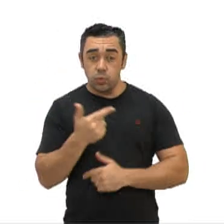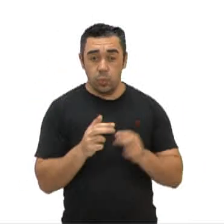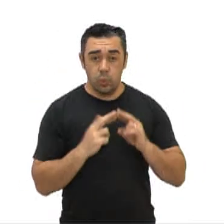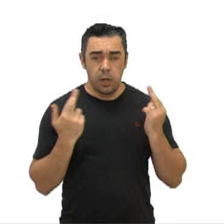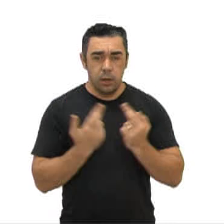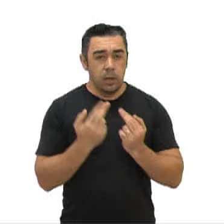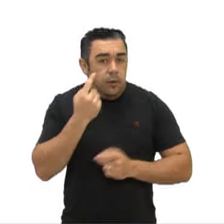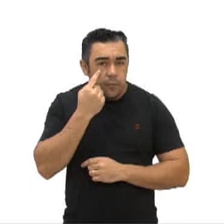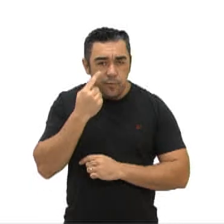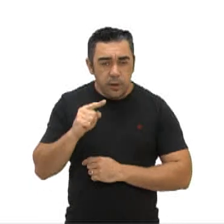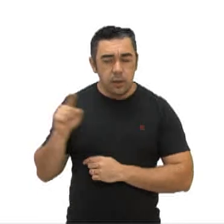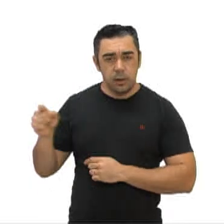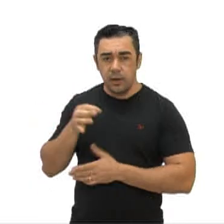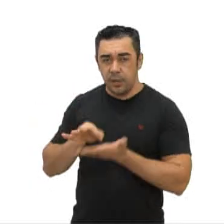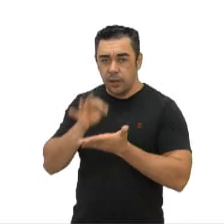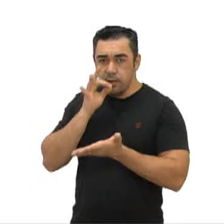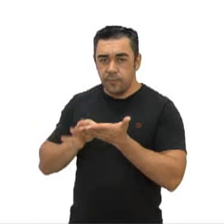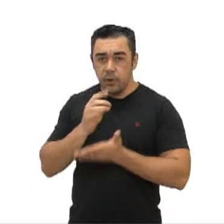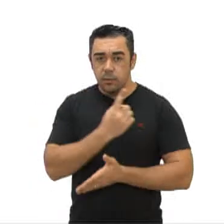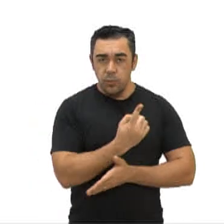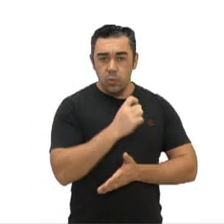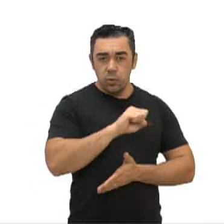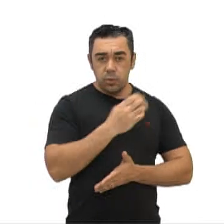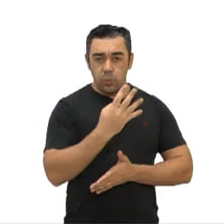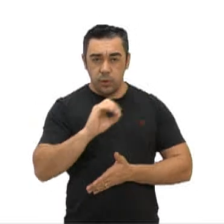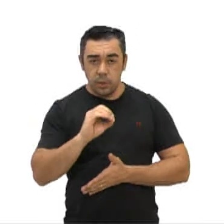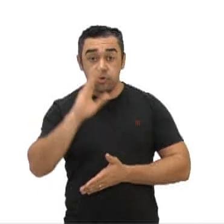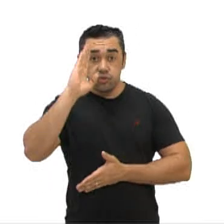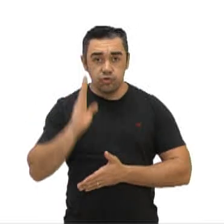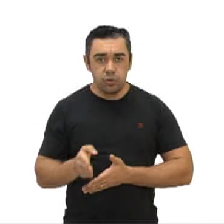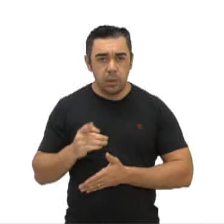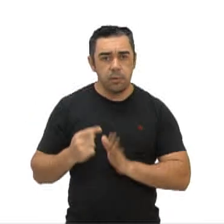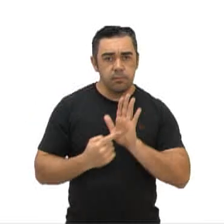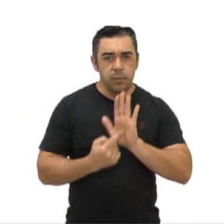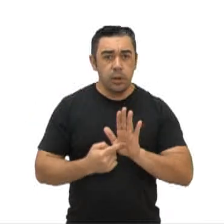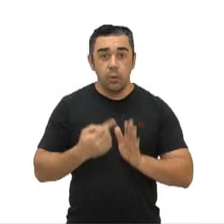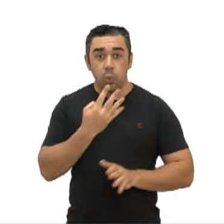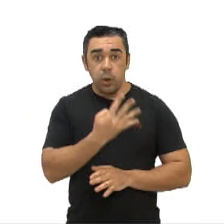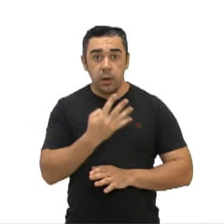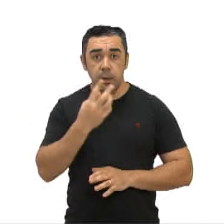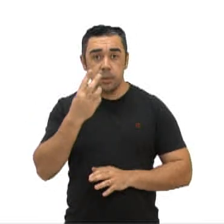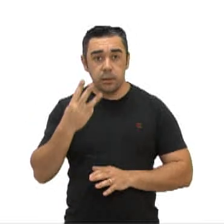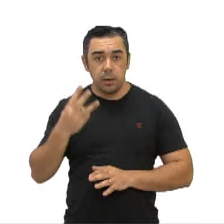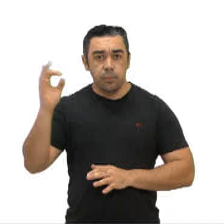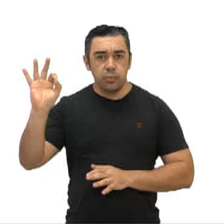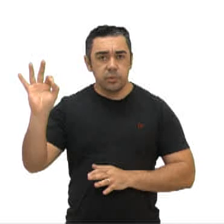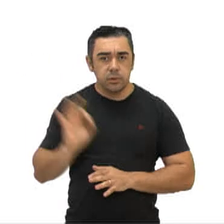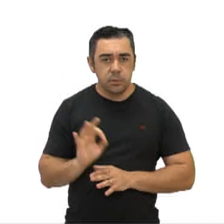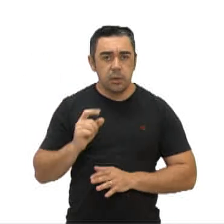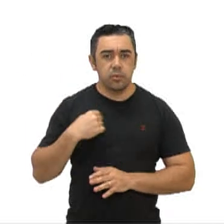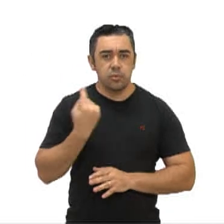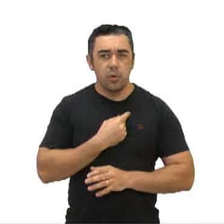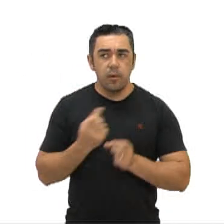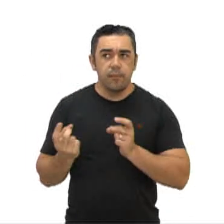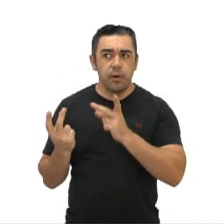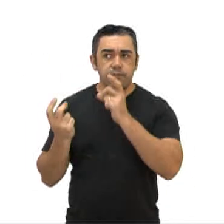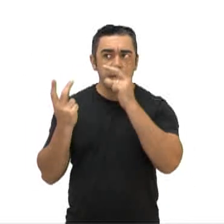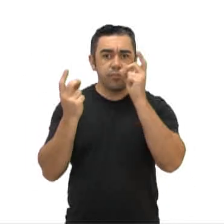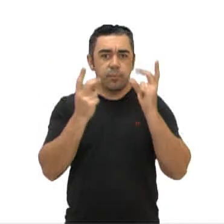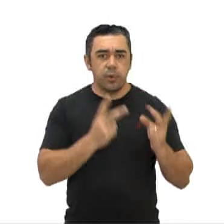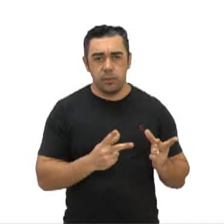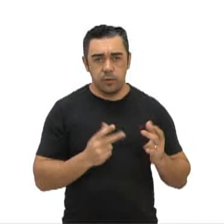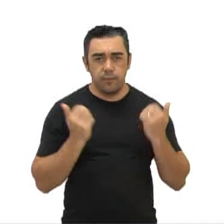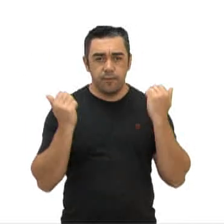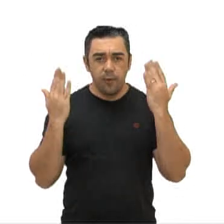aqui que o café, em 1840, ele já representava 43% das nossas exportações.